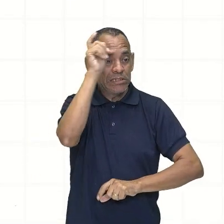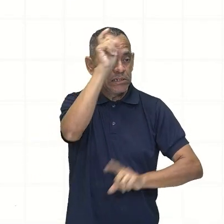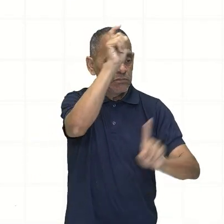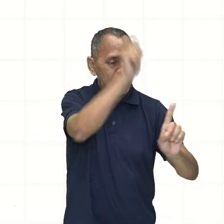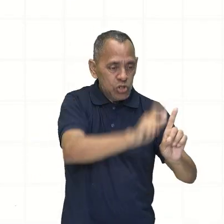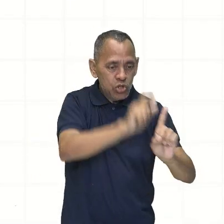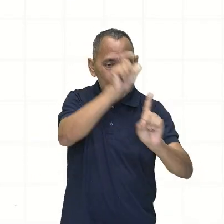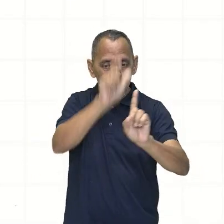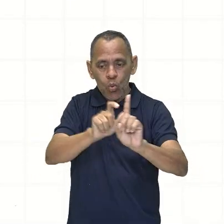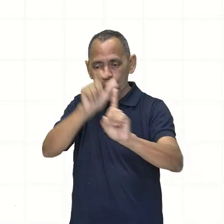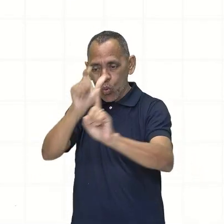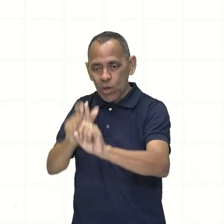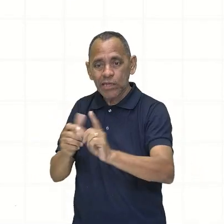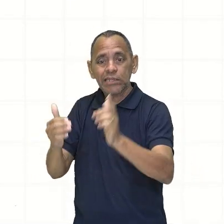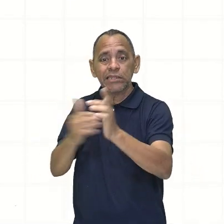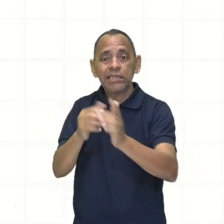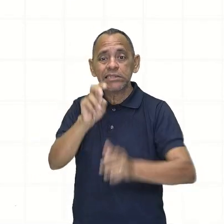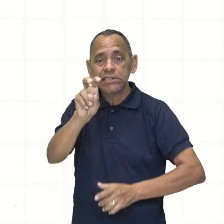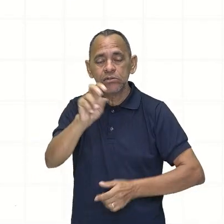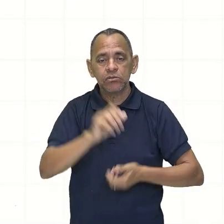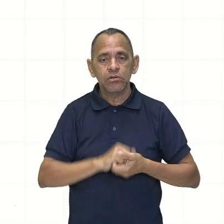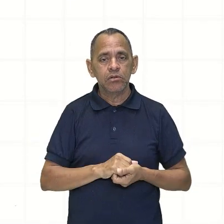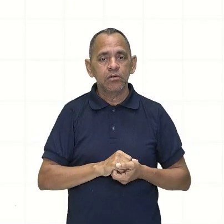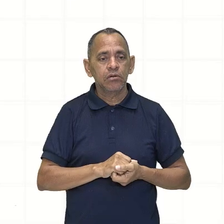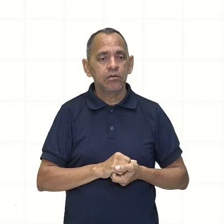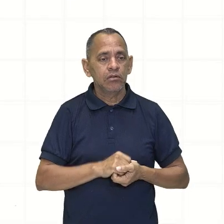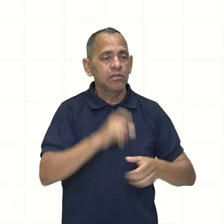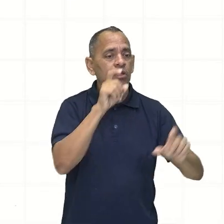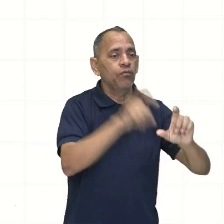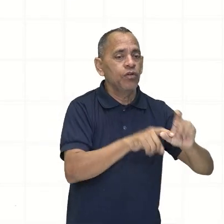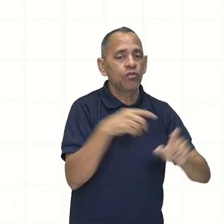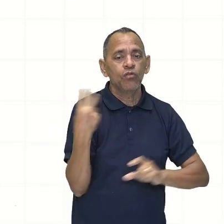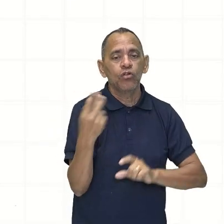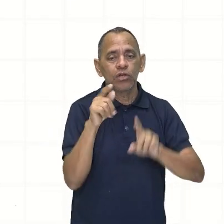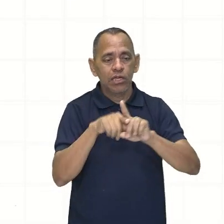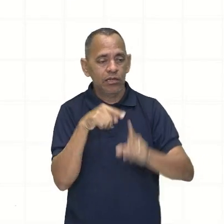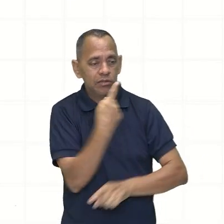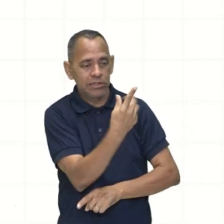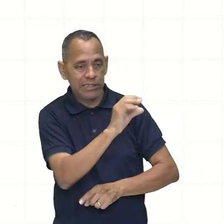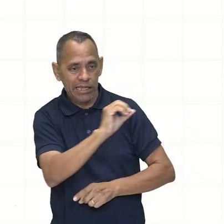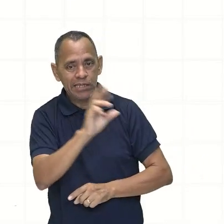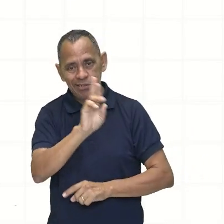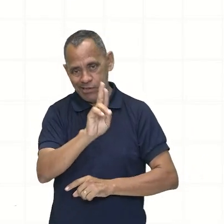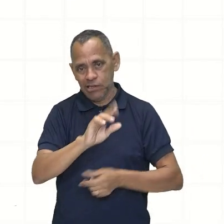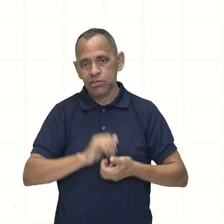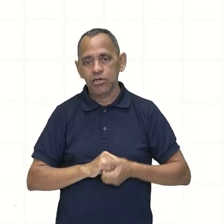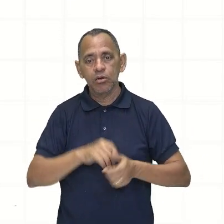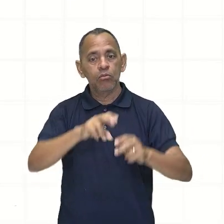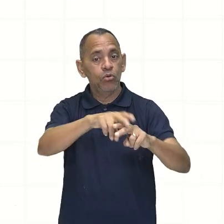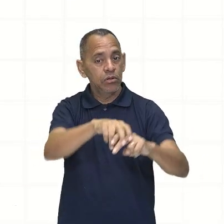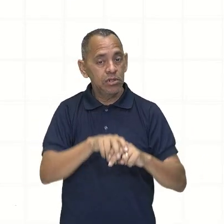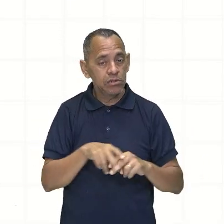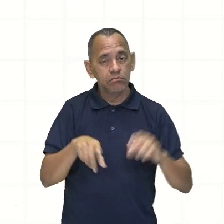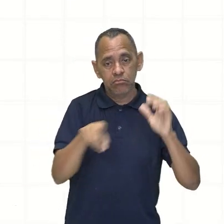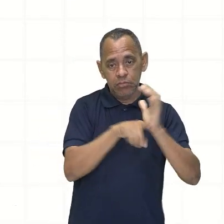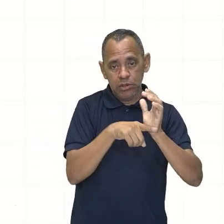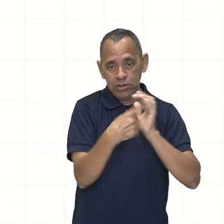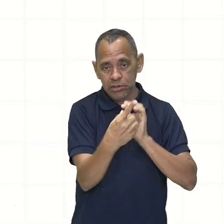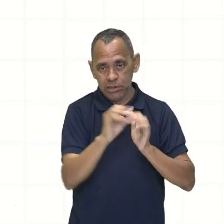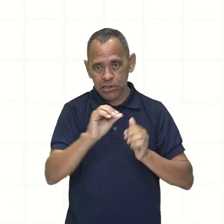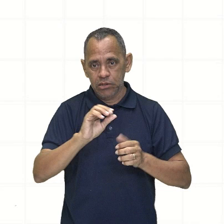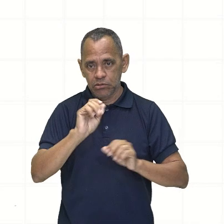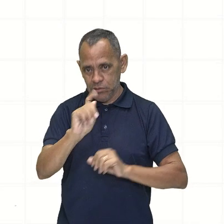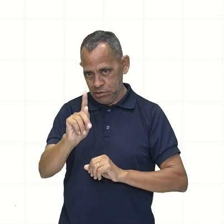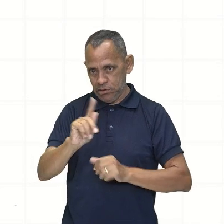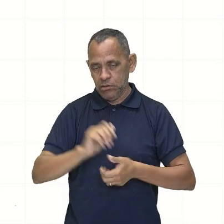5 pessoas que eu estou devendo o valor de R$10. Por isso que é menos 10. Então, é